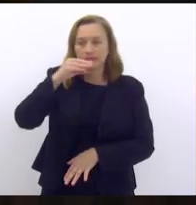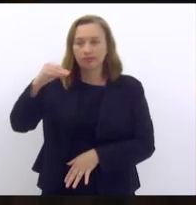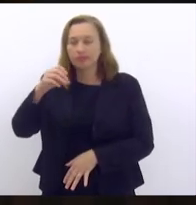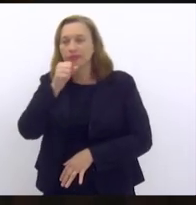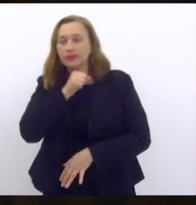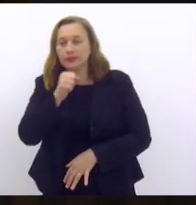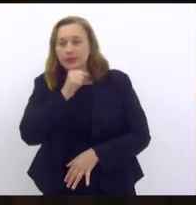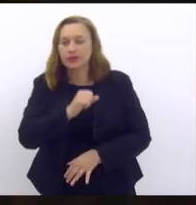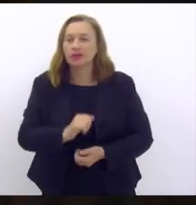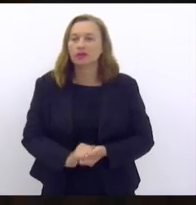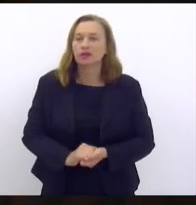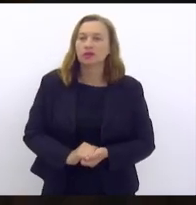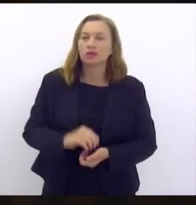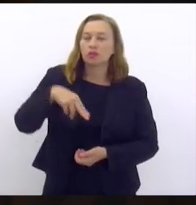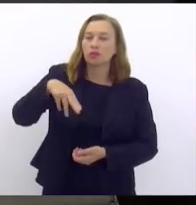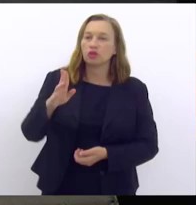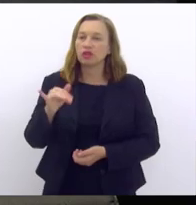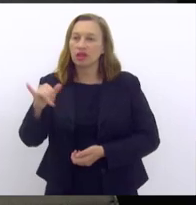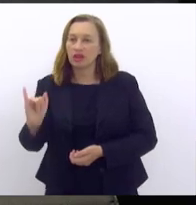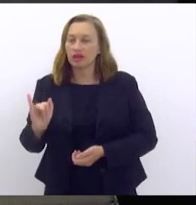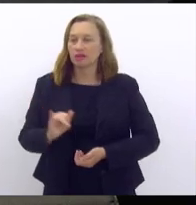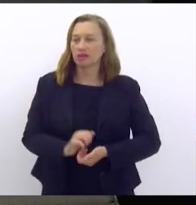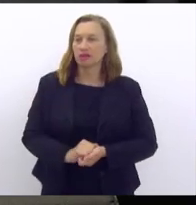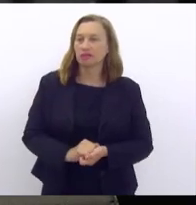do Idoso, Muni Neto.